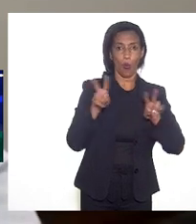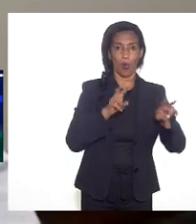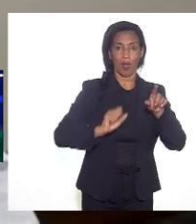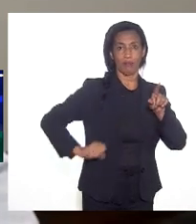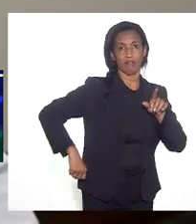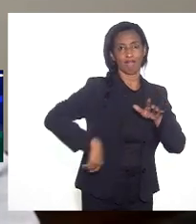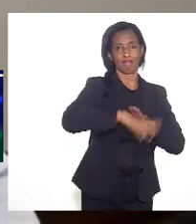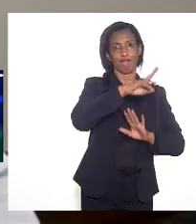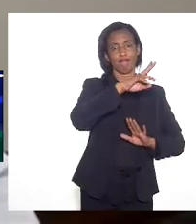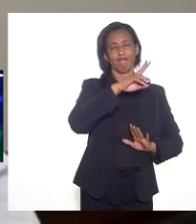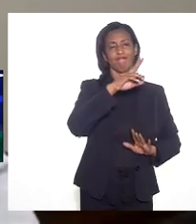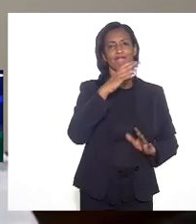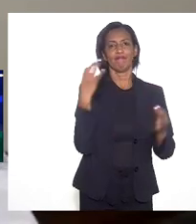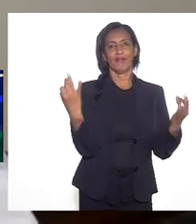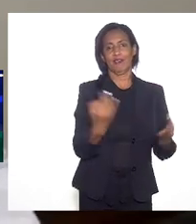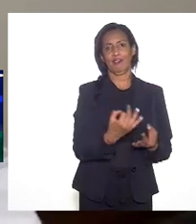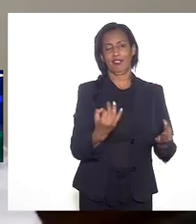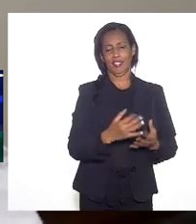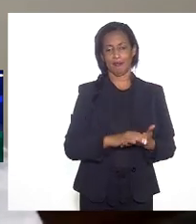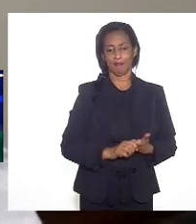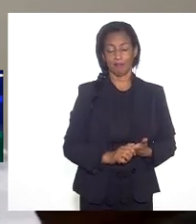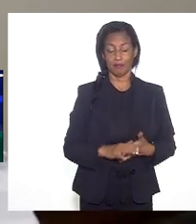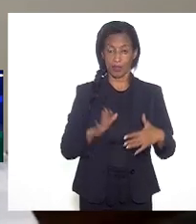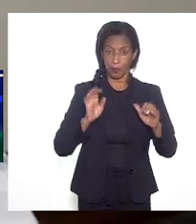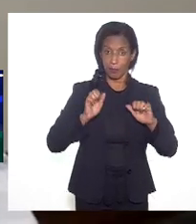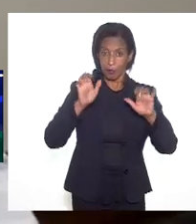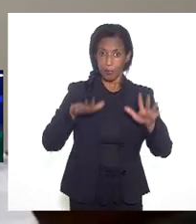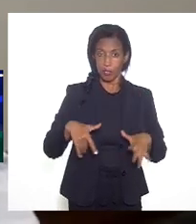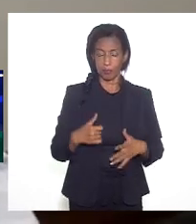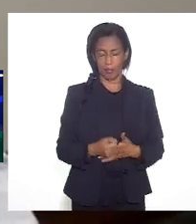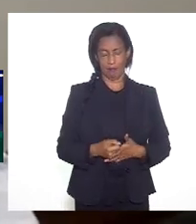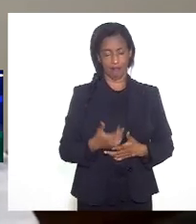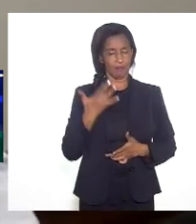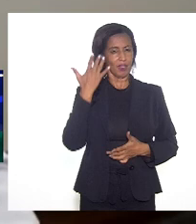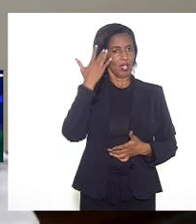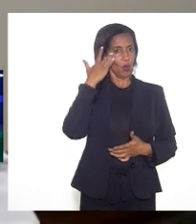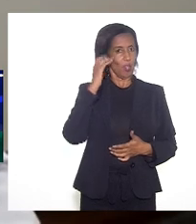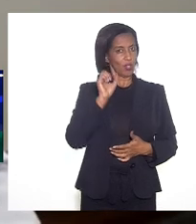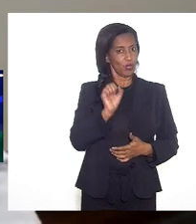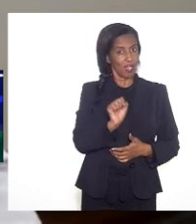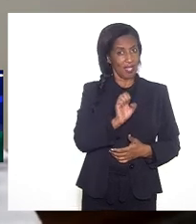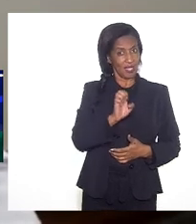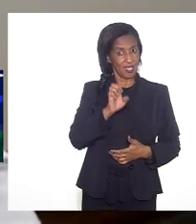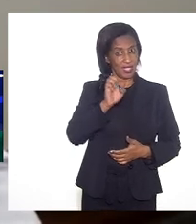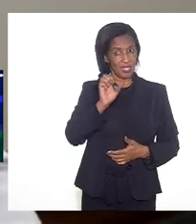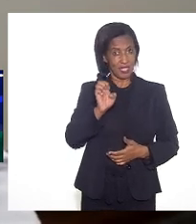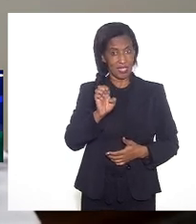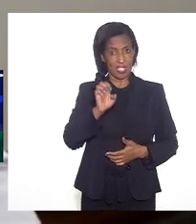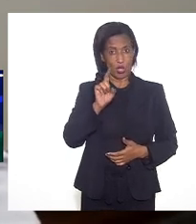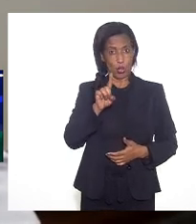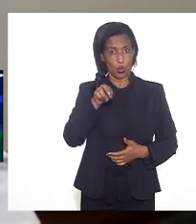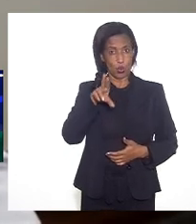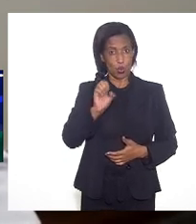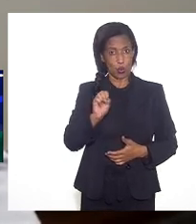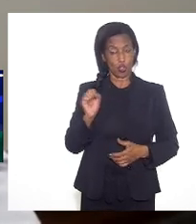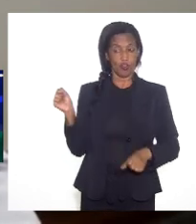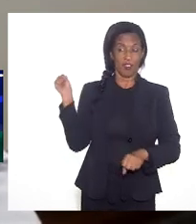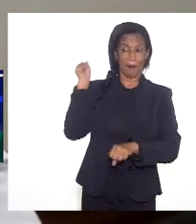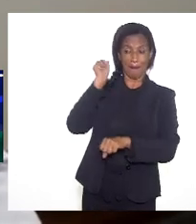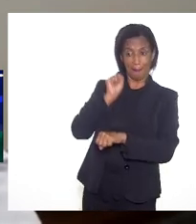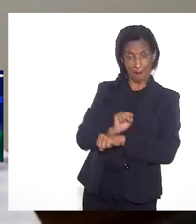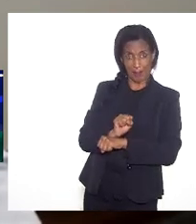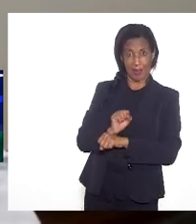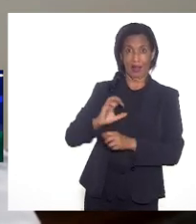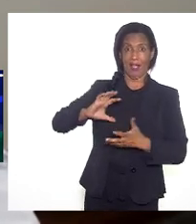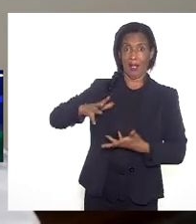lançamentos magistrais. Pois bem, acho que a SEDUC deve parar a bola, a la Gerson, a la canhotinha de